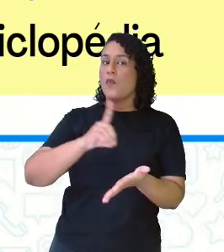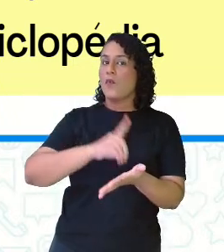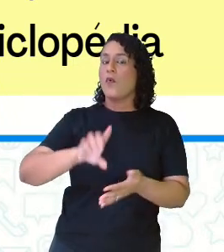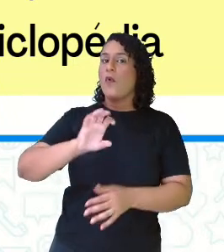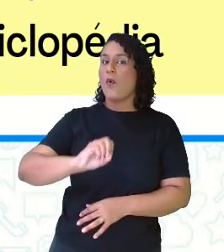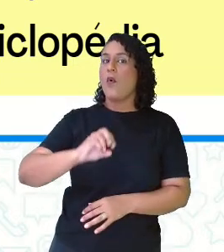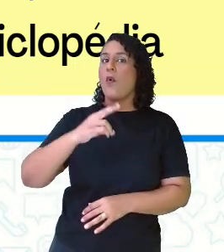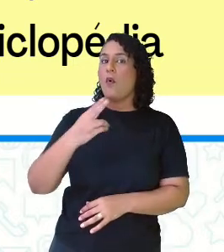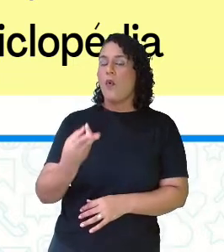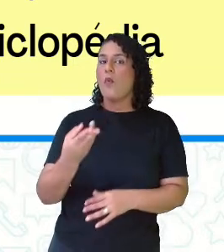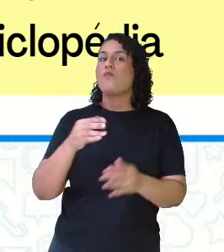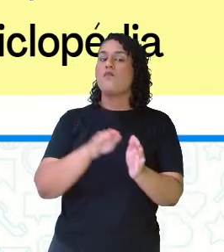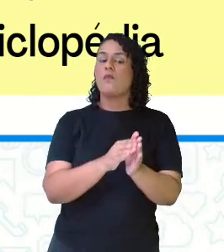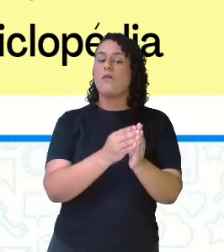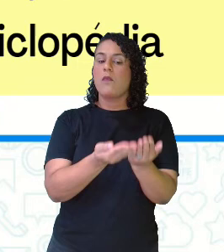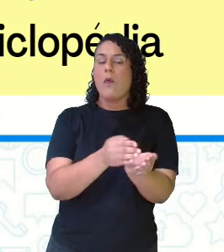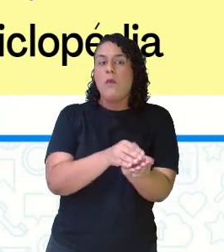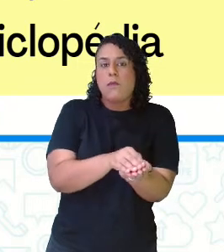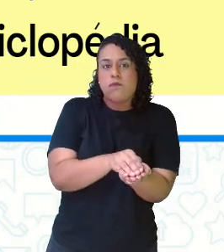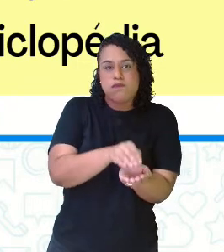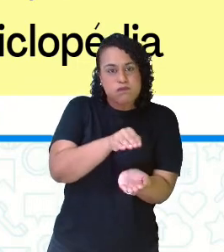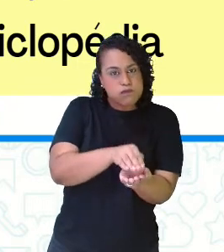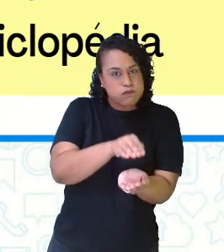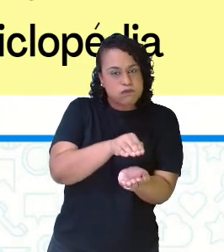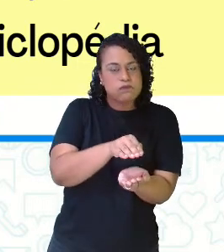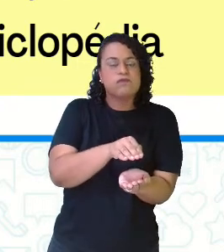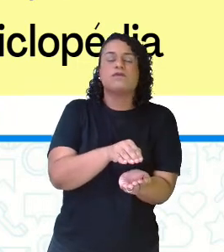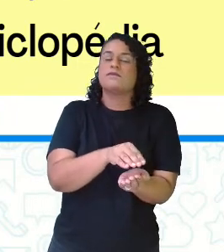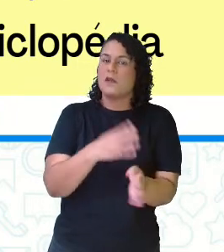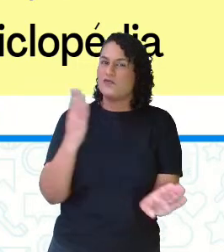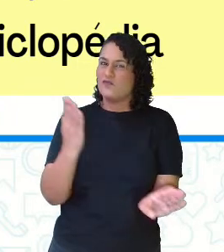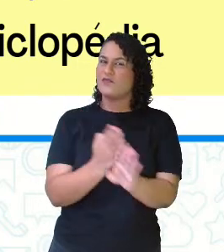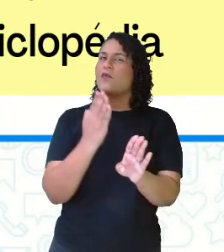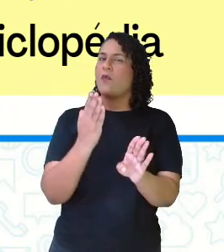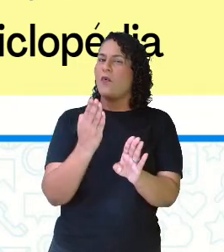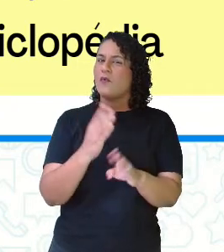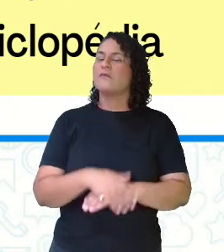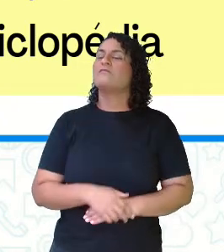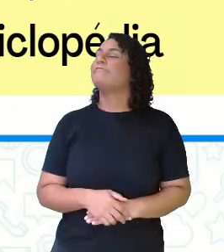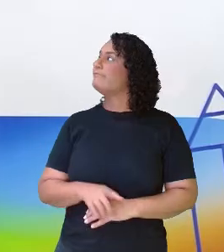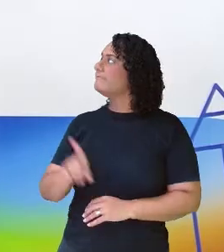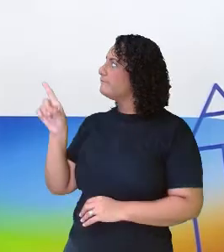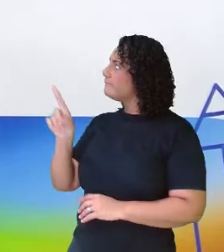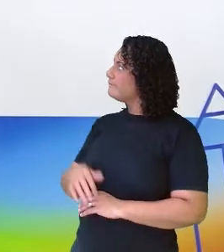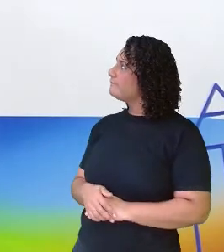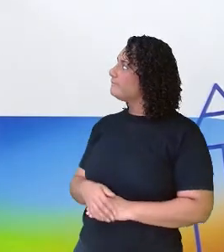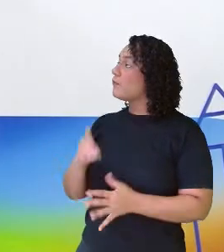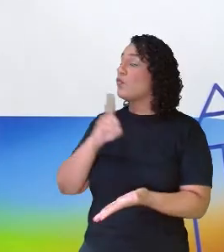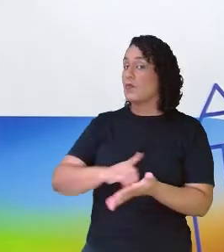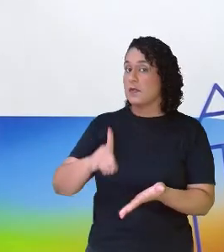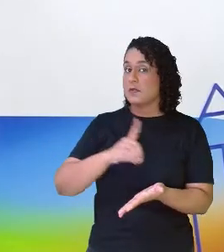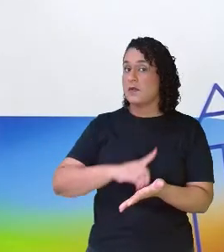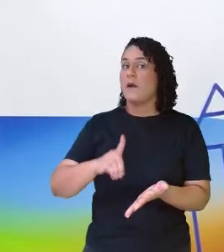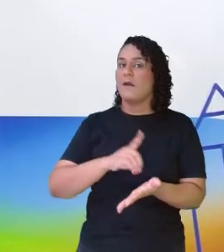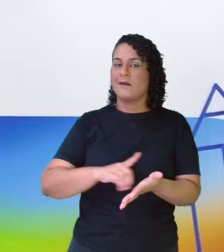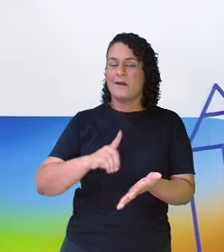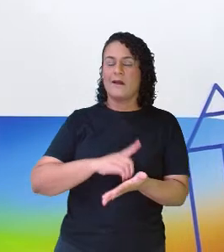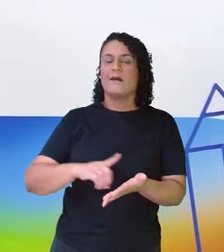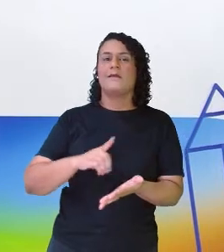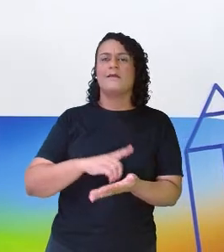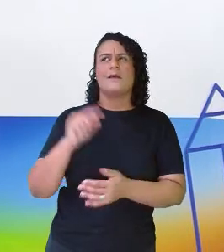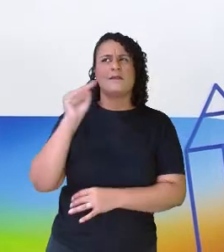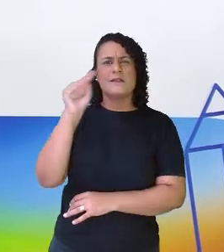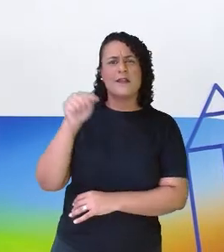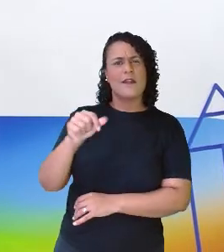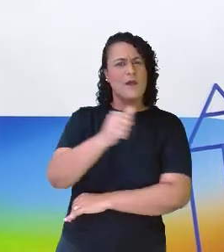uma enciclopédia. Então, geralmente, a gente encontra esse material em dicionários ou enciclopédias, professora Márcia. Será que